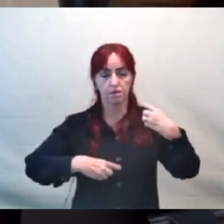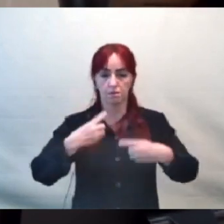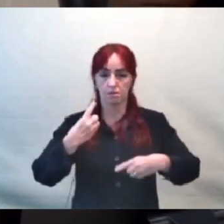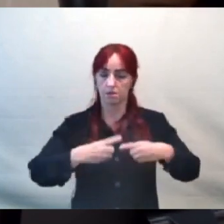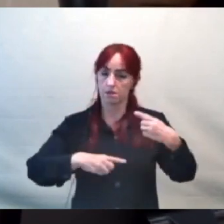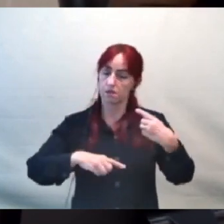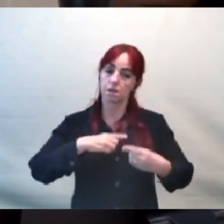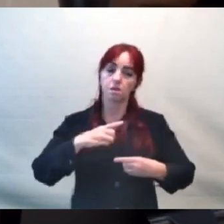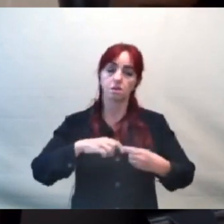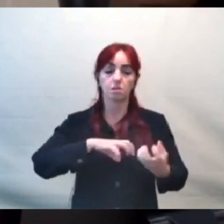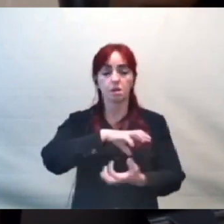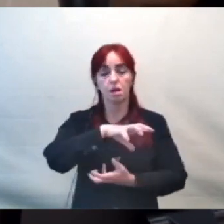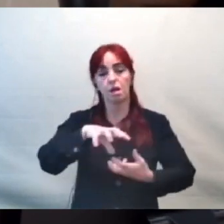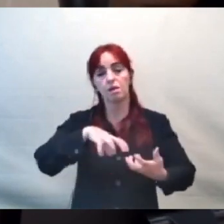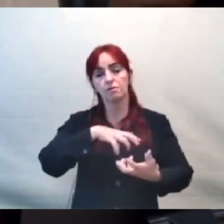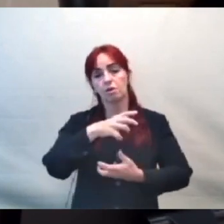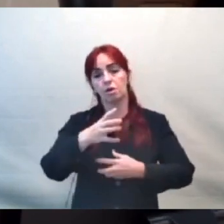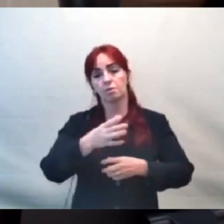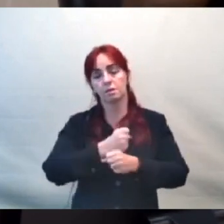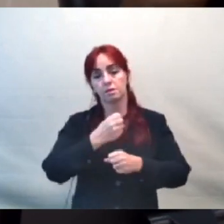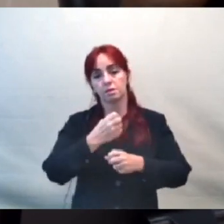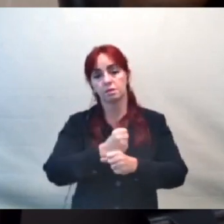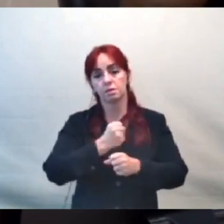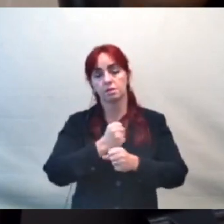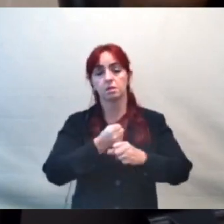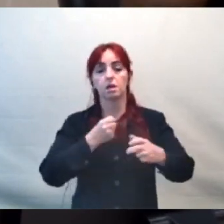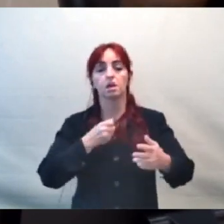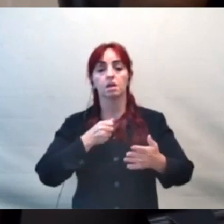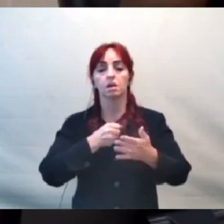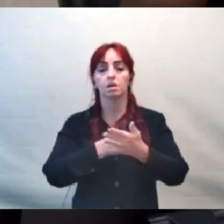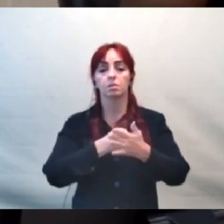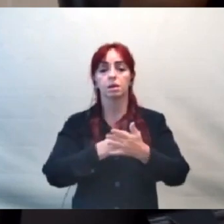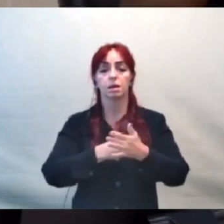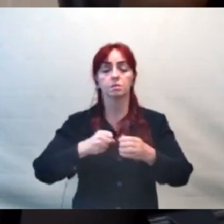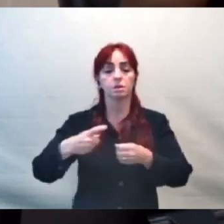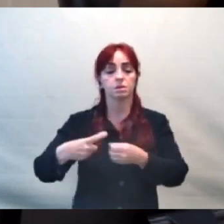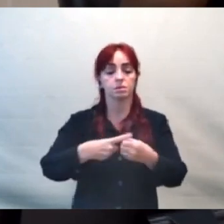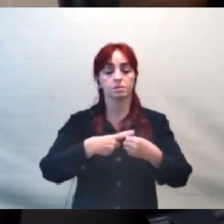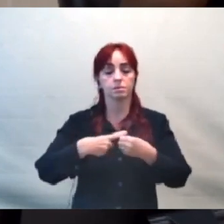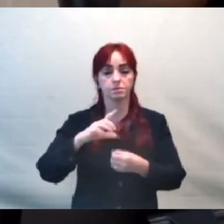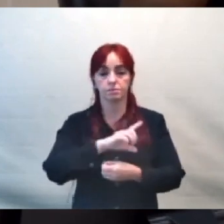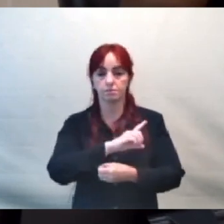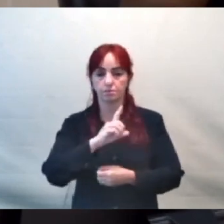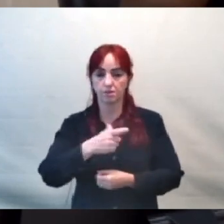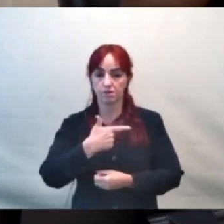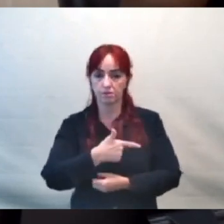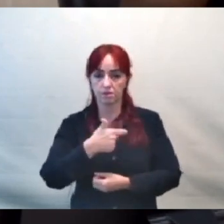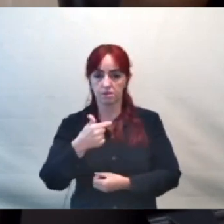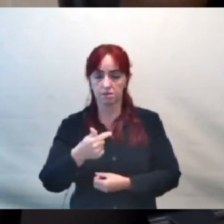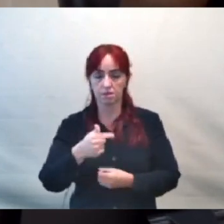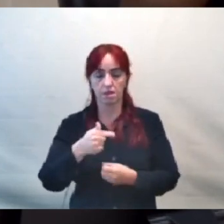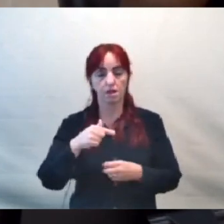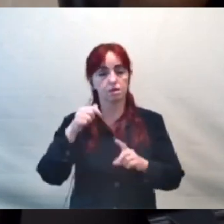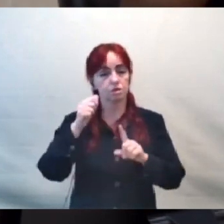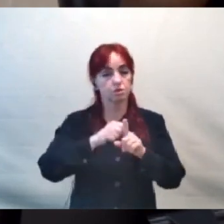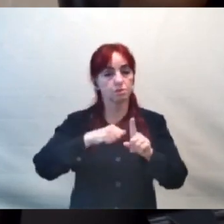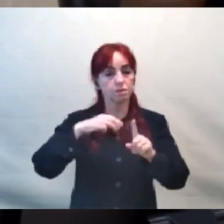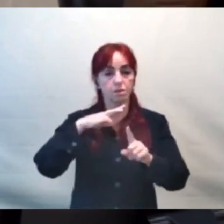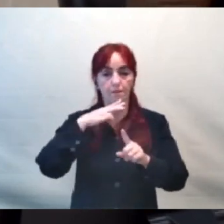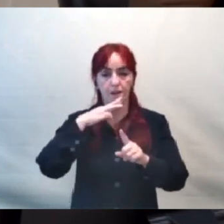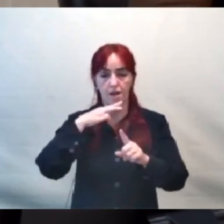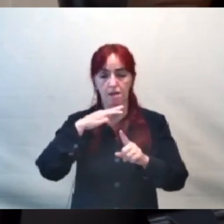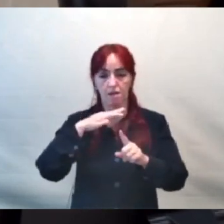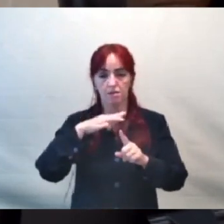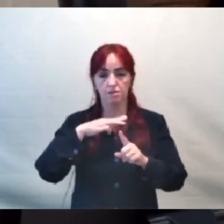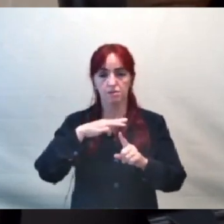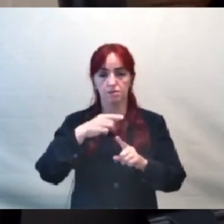e seu impacto para os municípios. Data, 27 de março de 2024, horário às 13 horas,